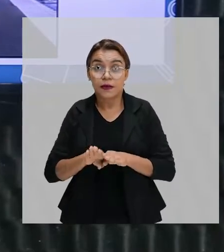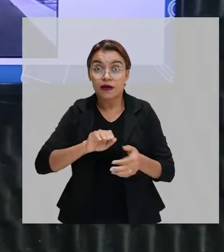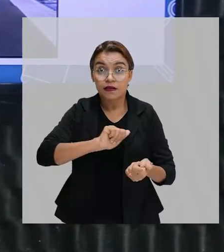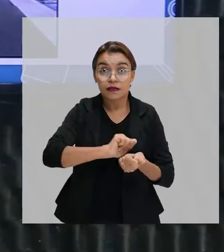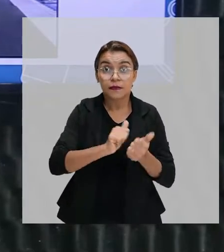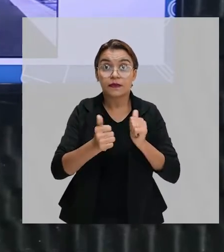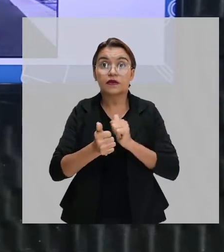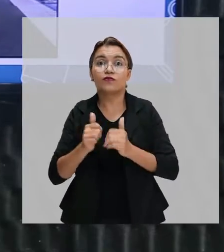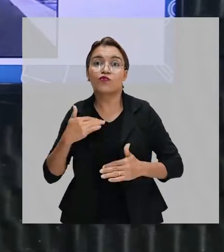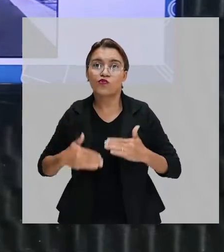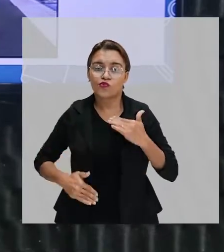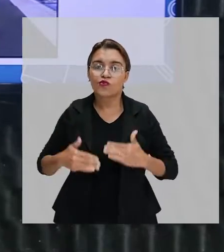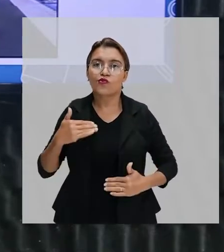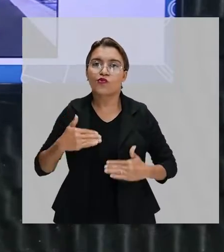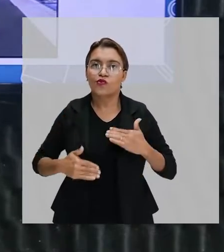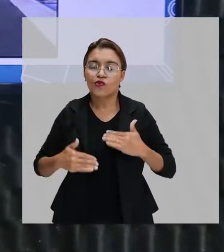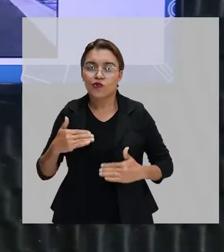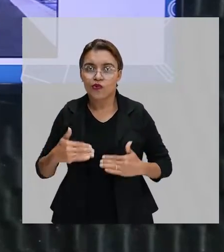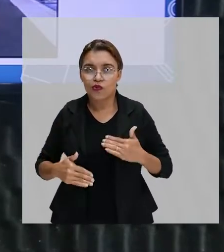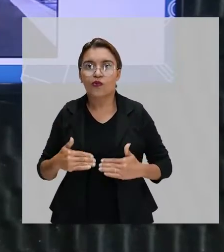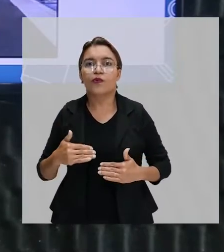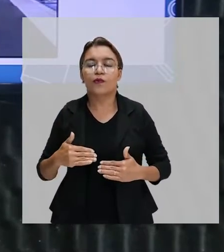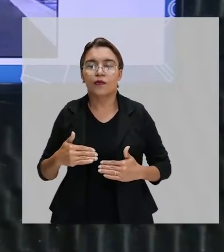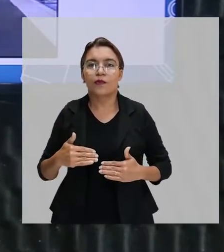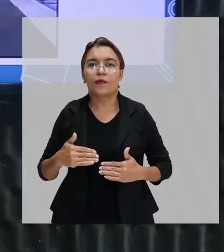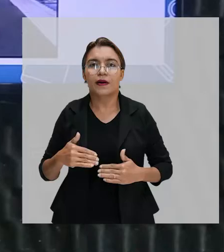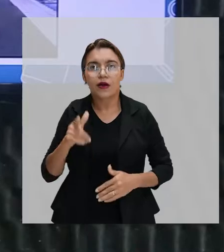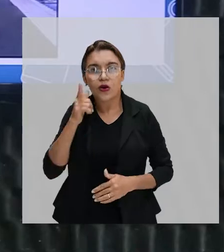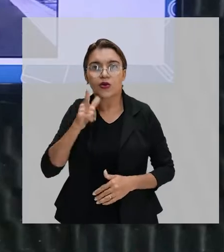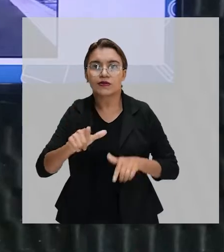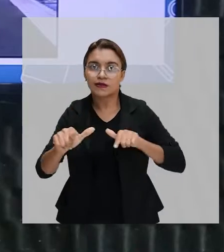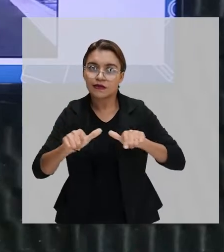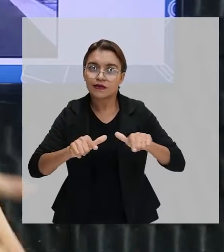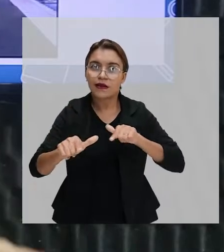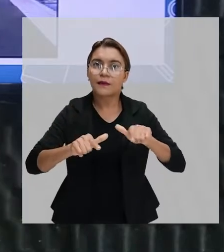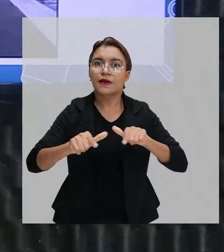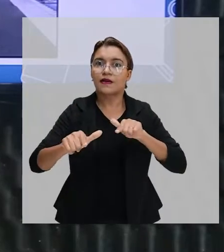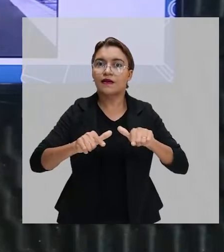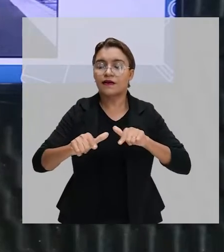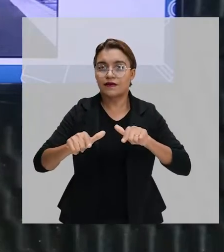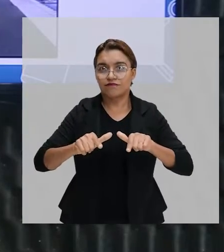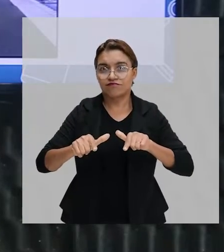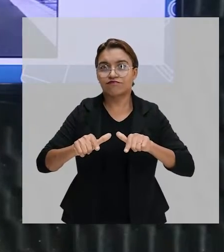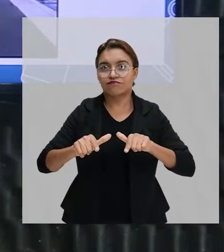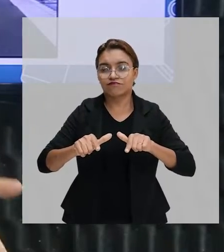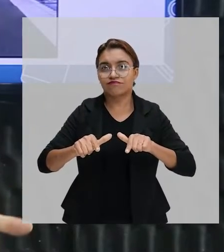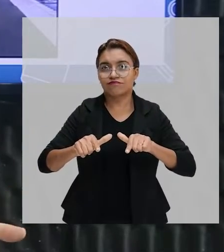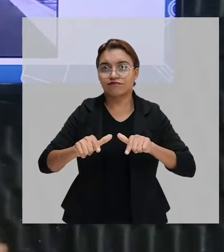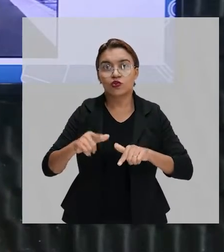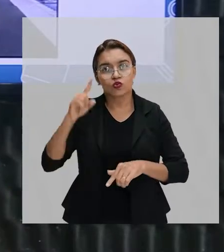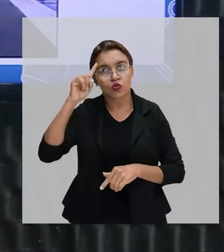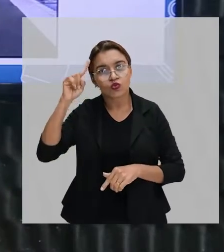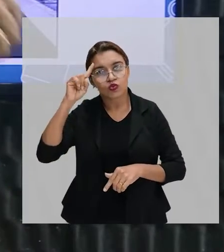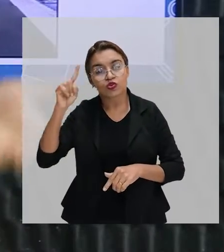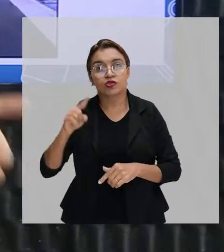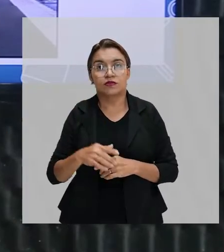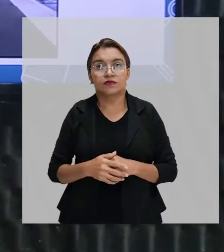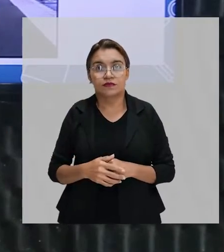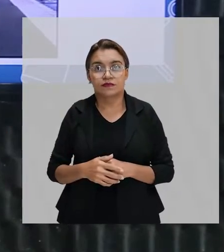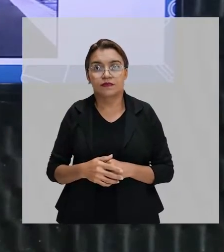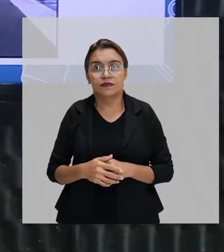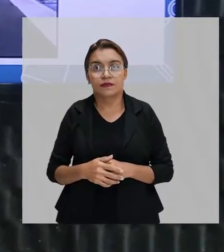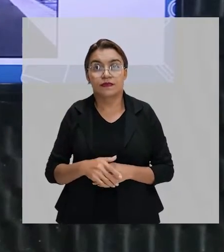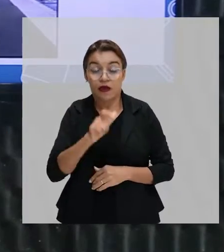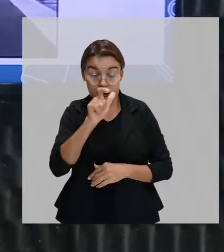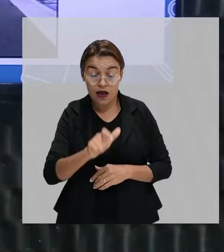adaptando o seu corpo para suportar essa carga de trabalho da atividade laboral dela do dia a dia para Que ela